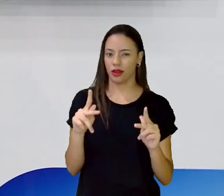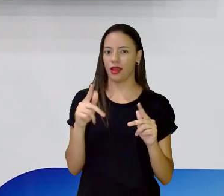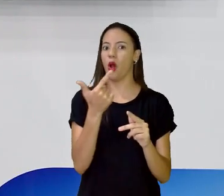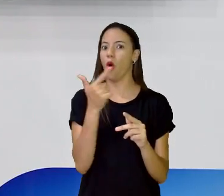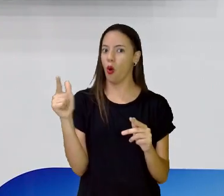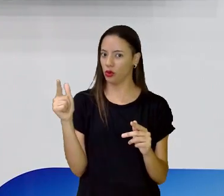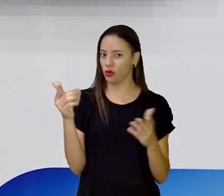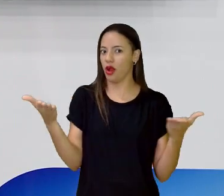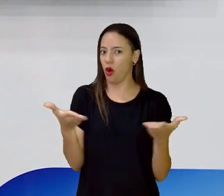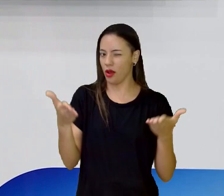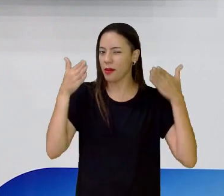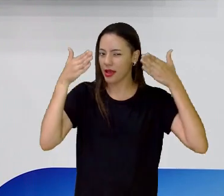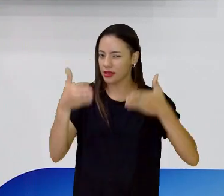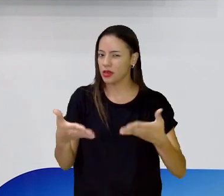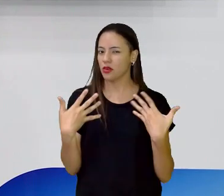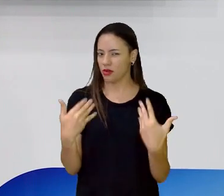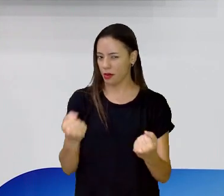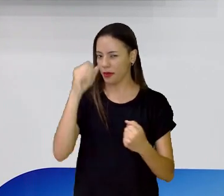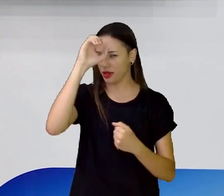coletivos específicos.